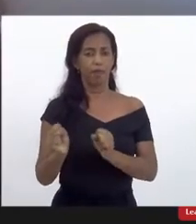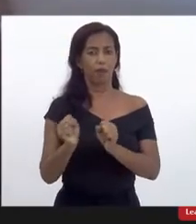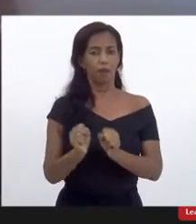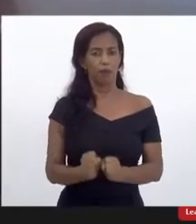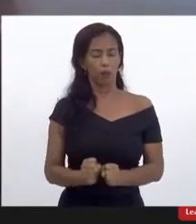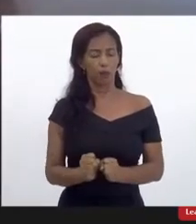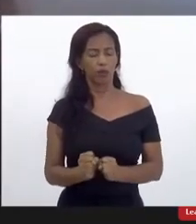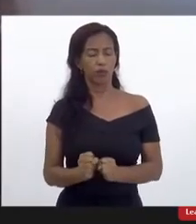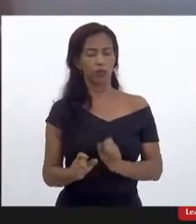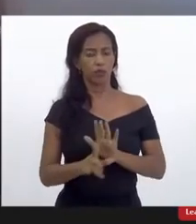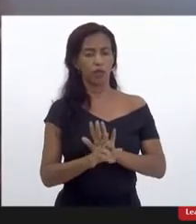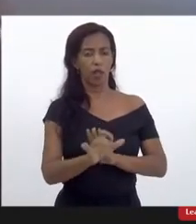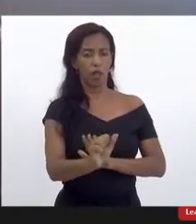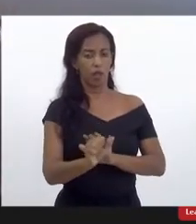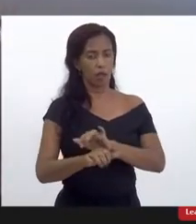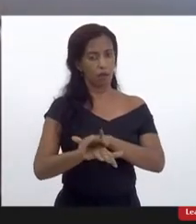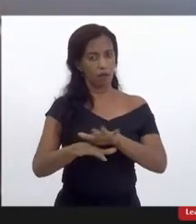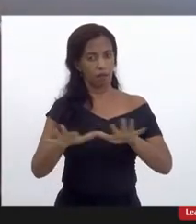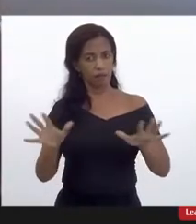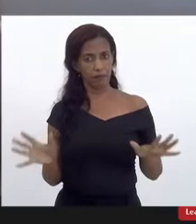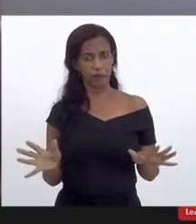assim, a lei é ampla,